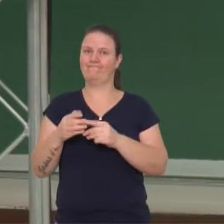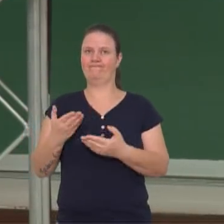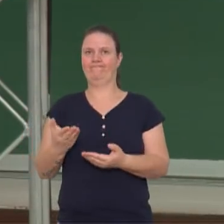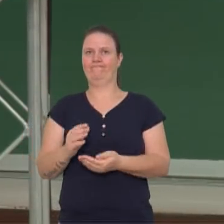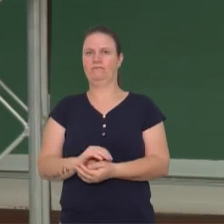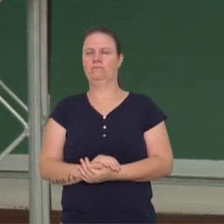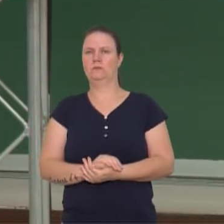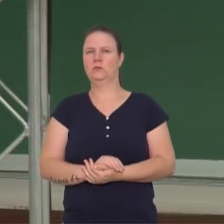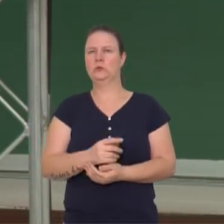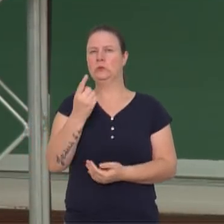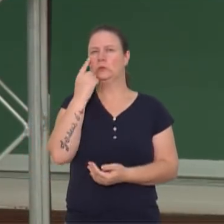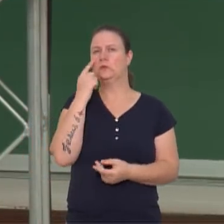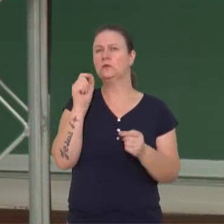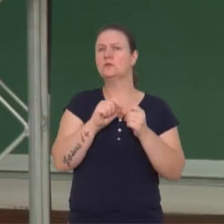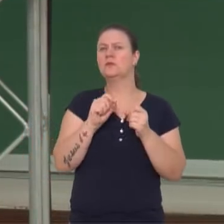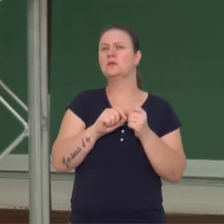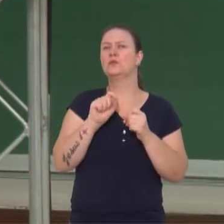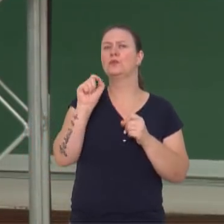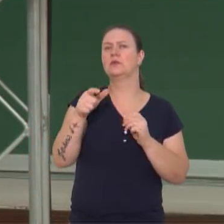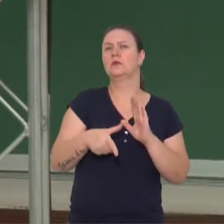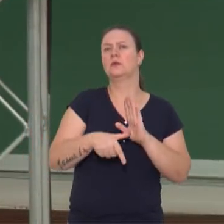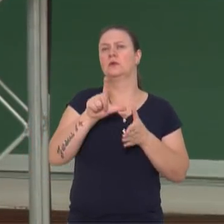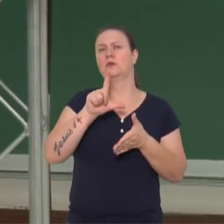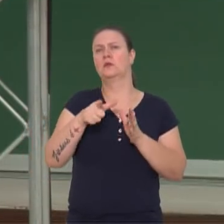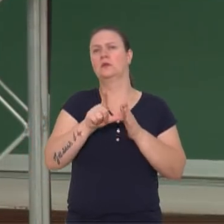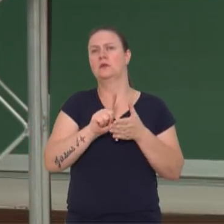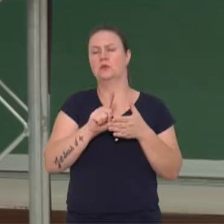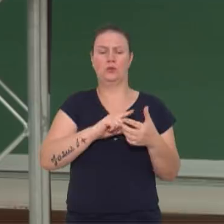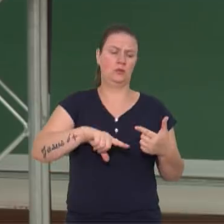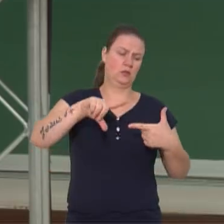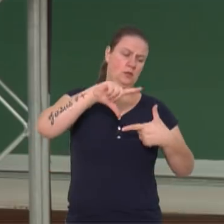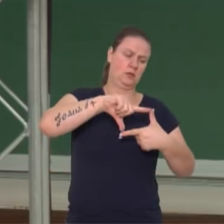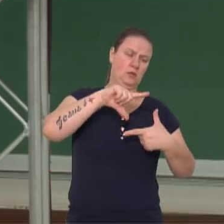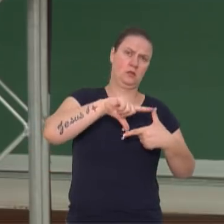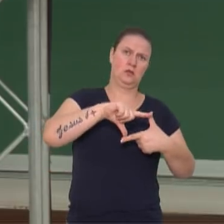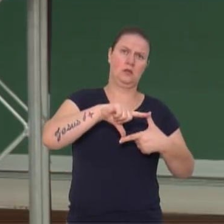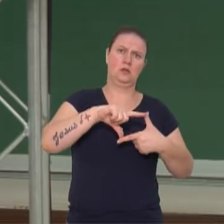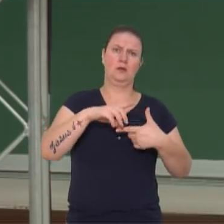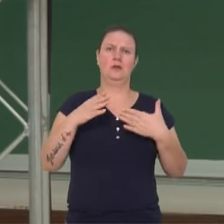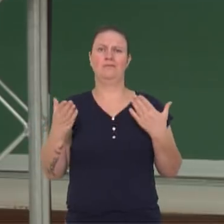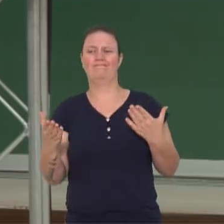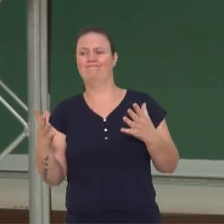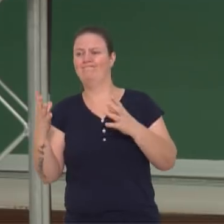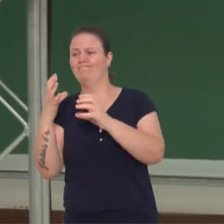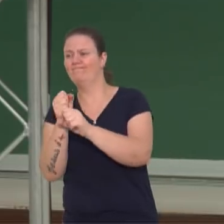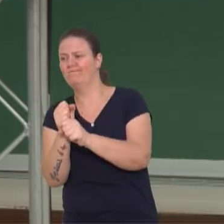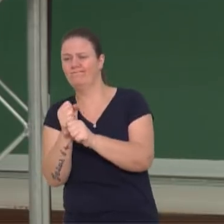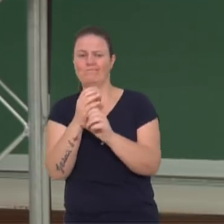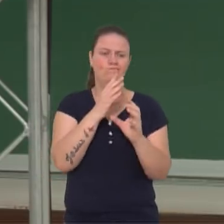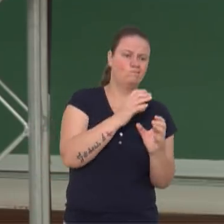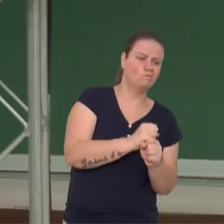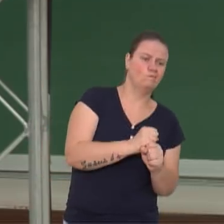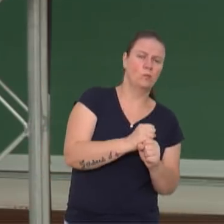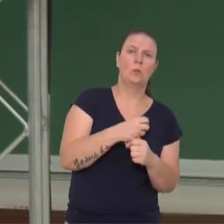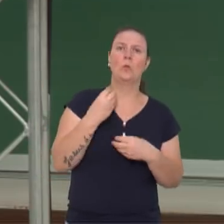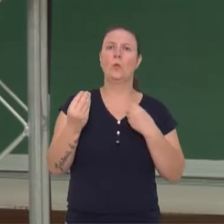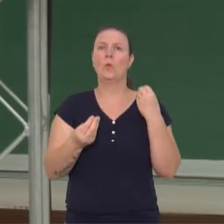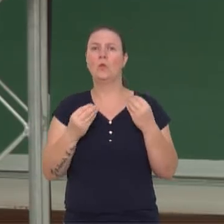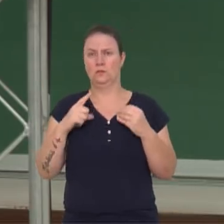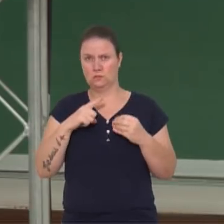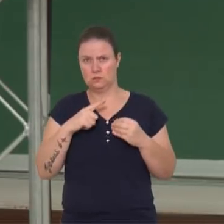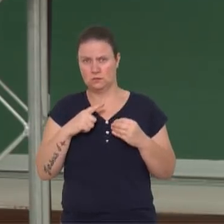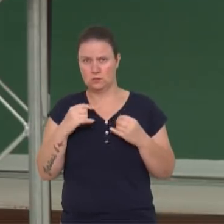que eu vou ter que fazer primeiro? Retângulo, quadrado, perímetro de um, perímetro do outro? Eu tenho as medidas de